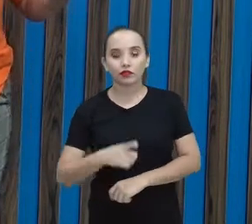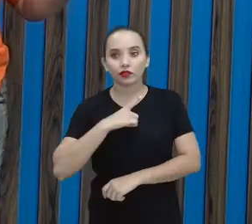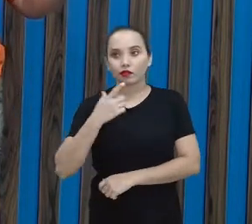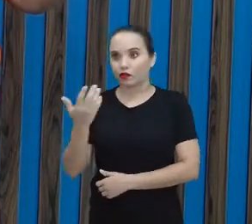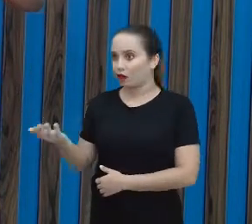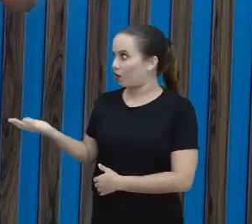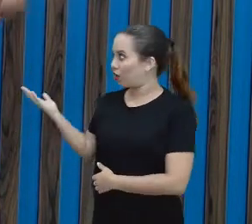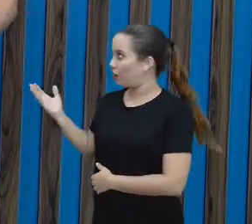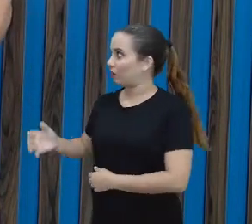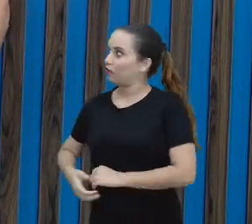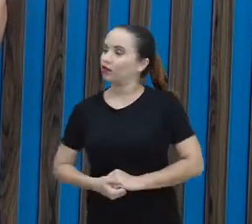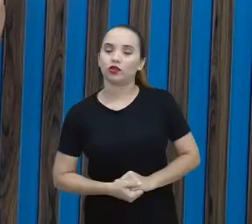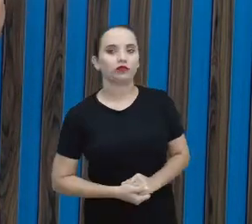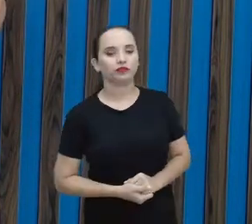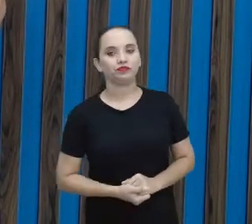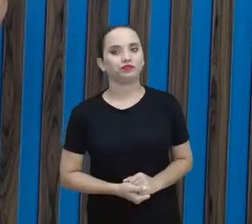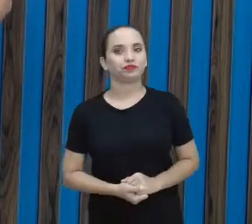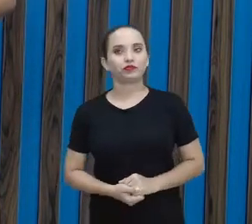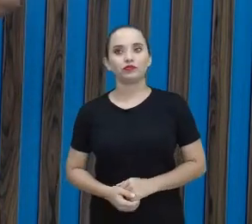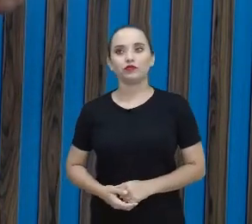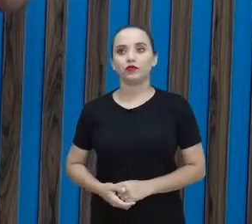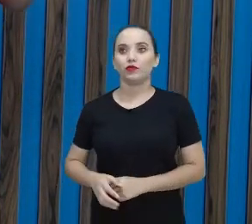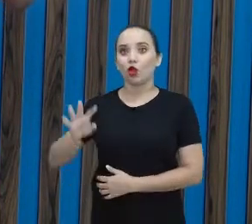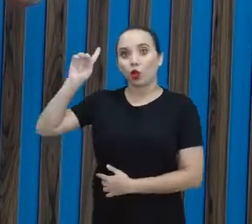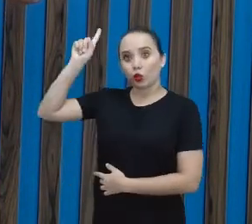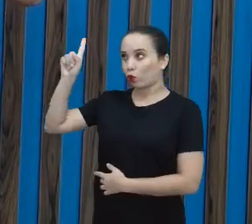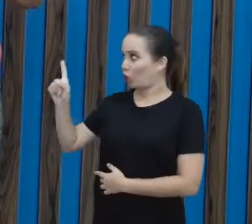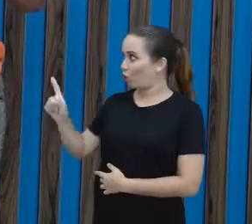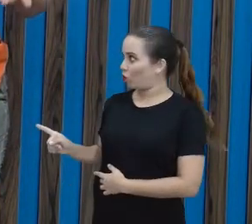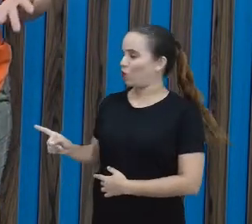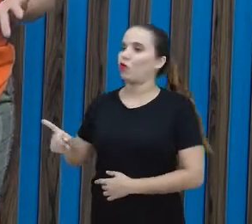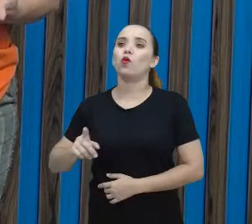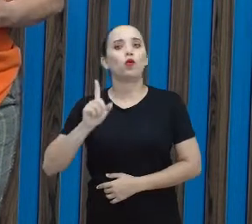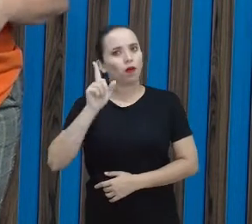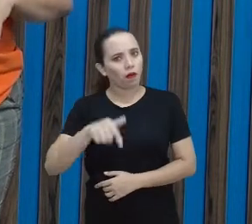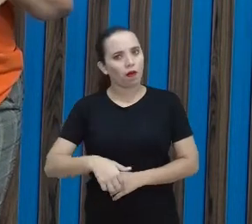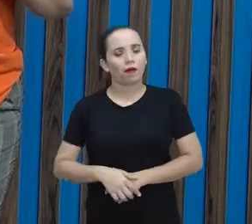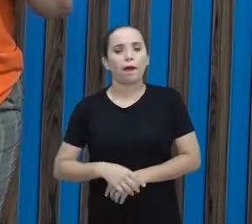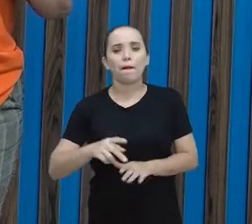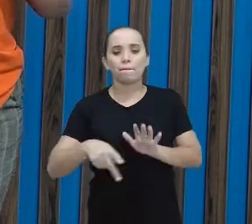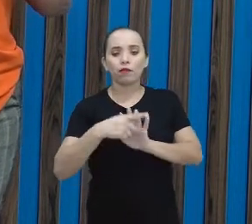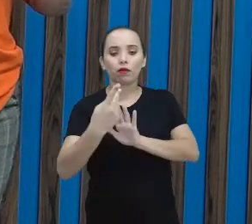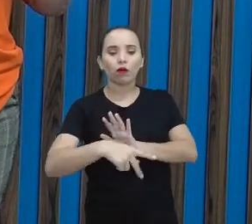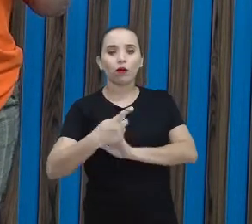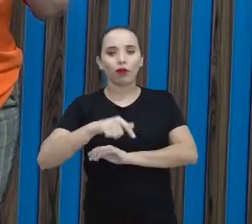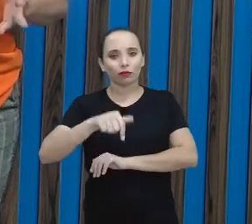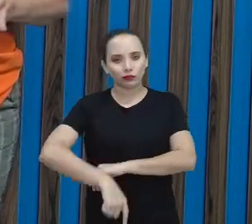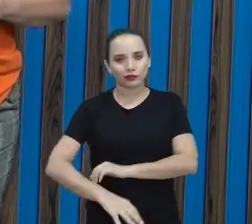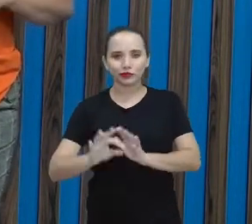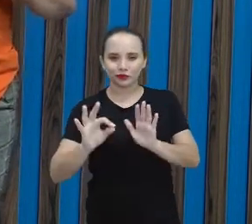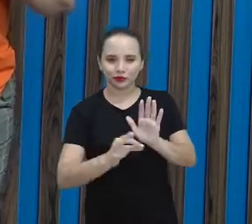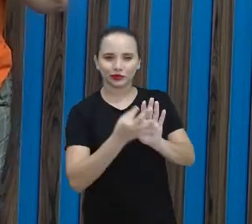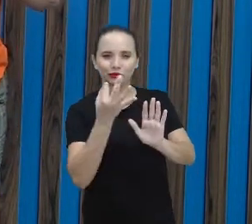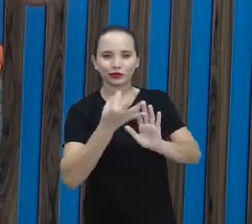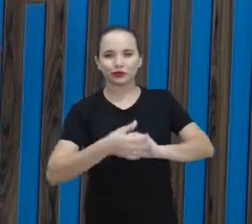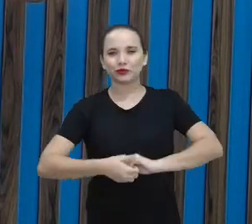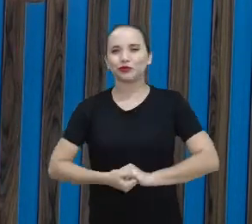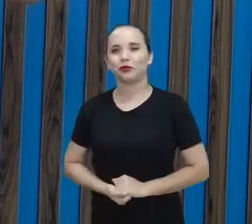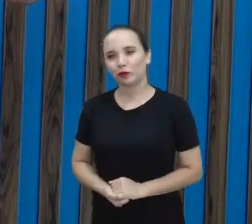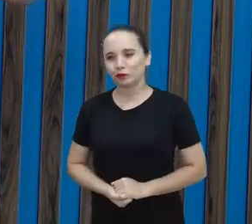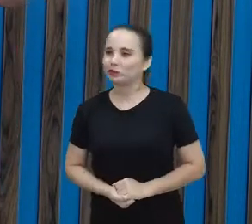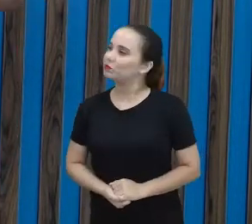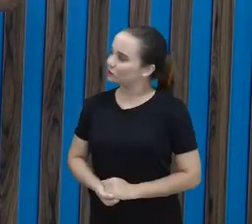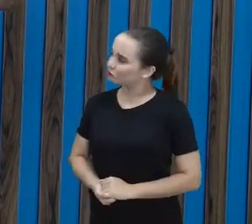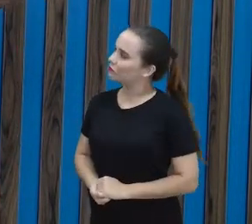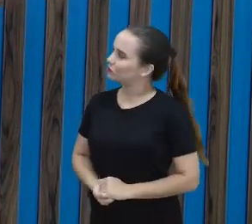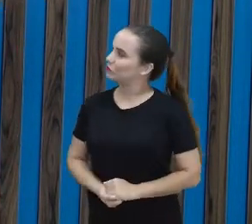de Amor de Fernando e Isaura, O Santo e a Porca, A Farsa da Boa Preguiça, Romance da Pedra